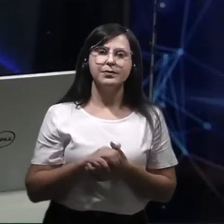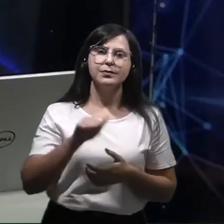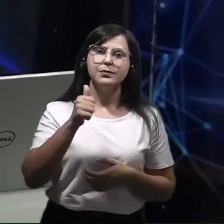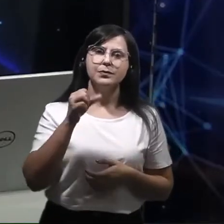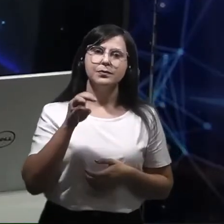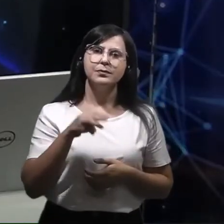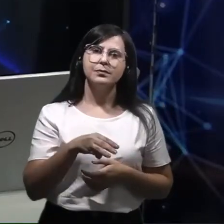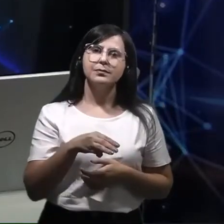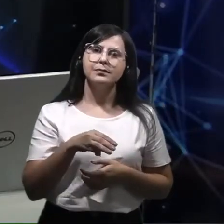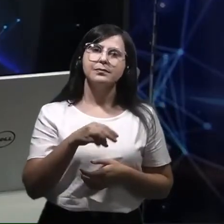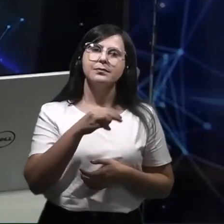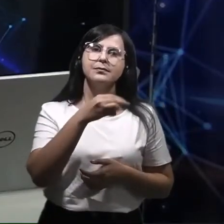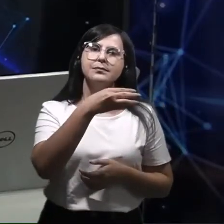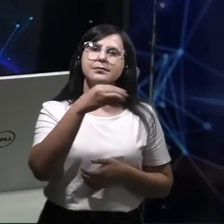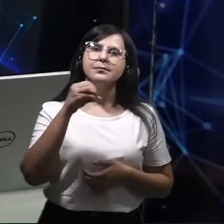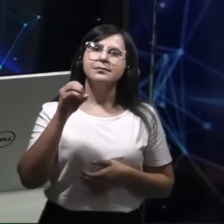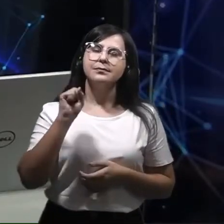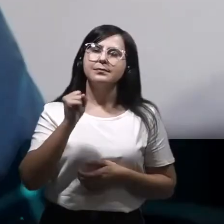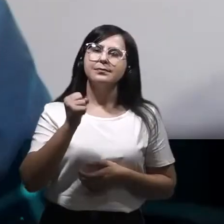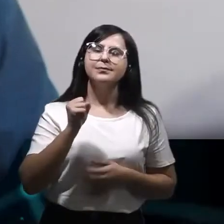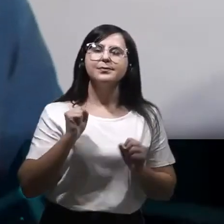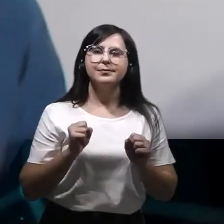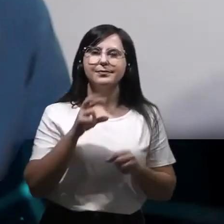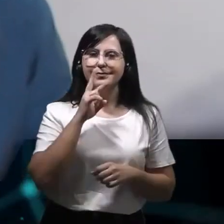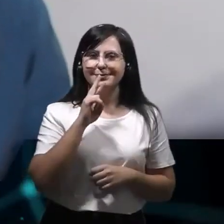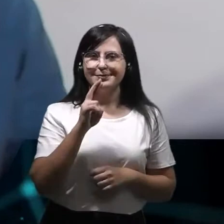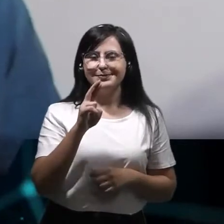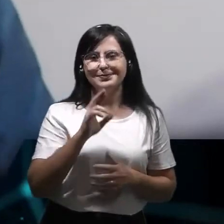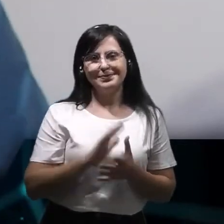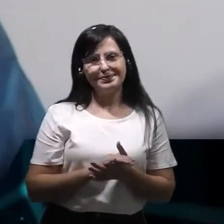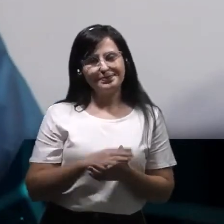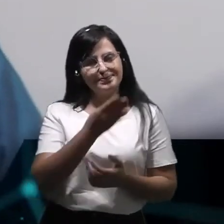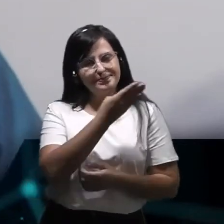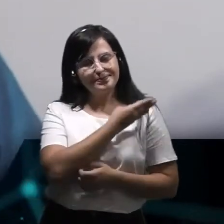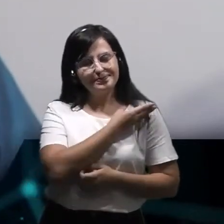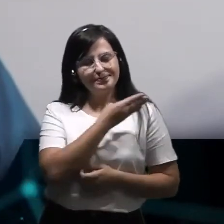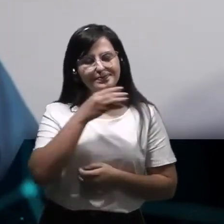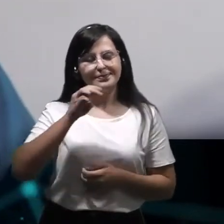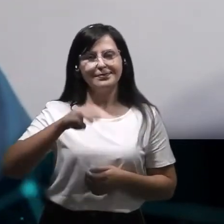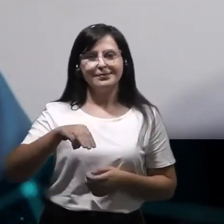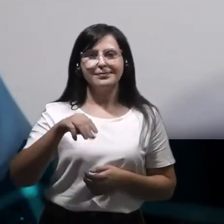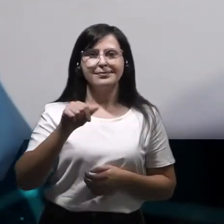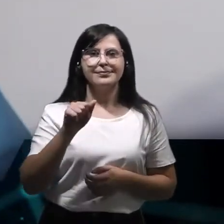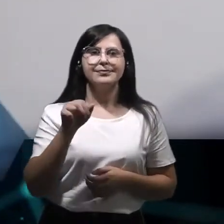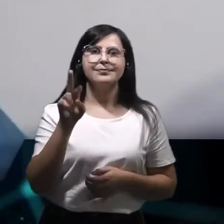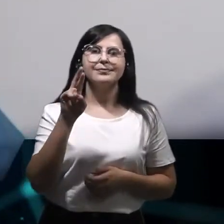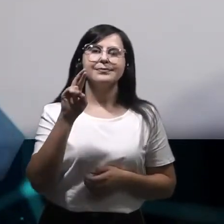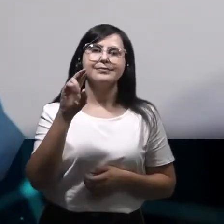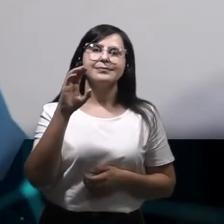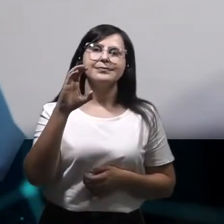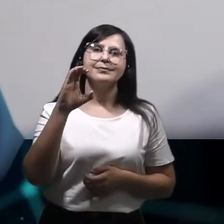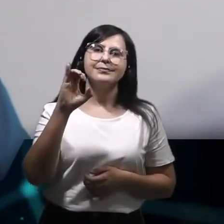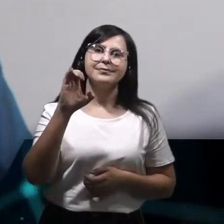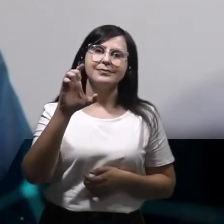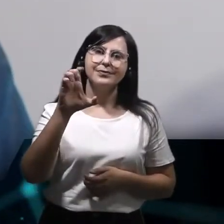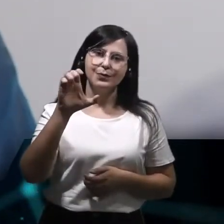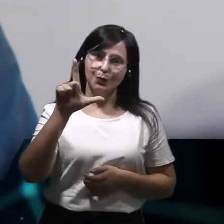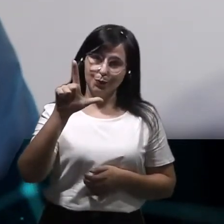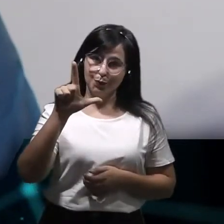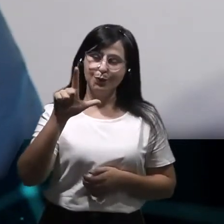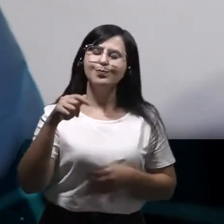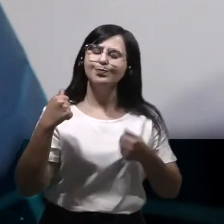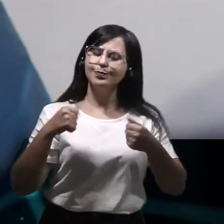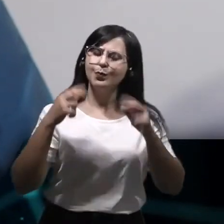1 minuto e 30 segundos para a resposta, candidato Josivaldo. Amigo Marcel, a gente tem que ver a educação com bons